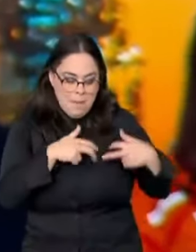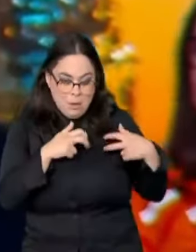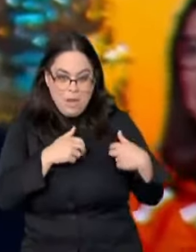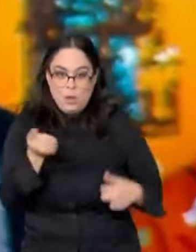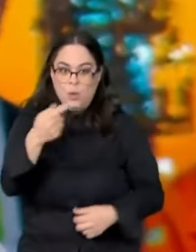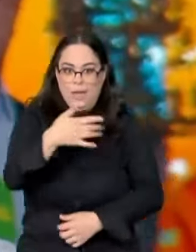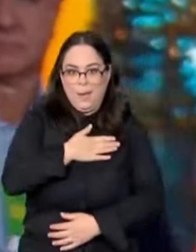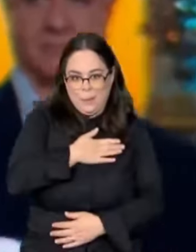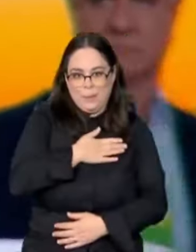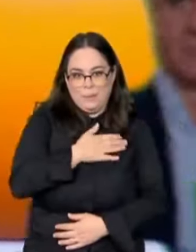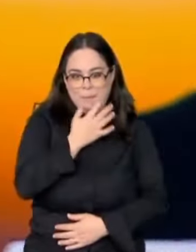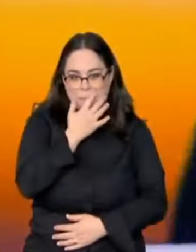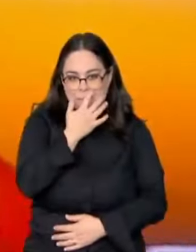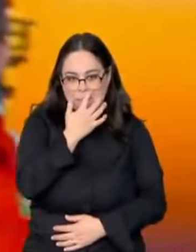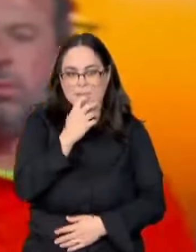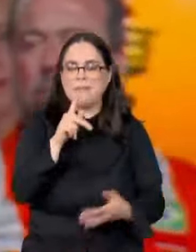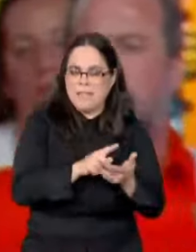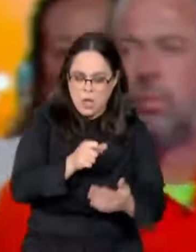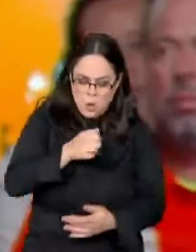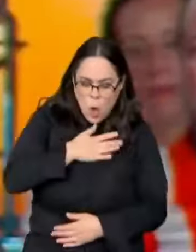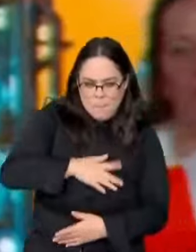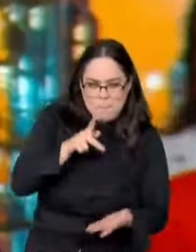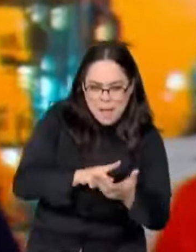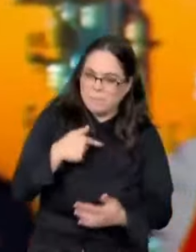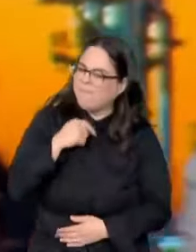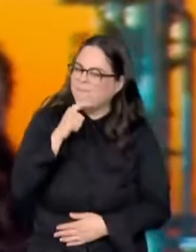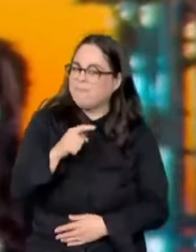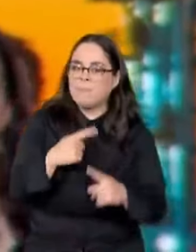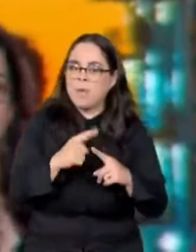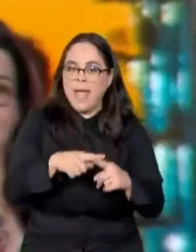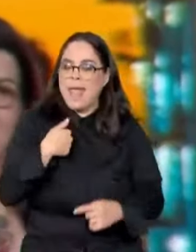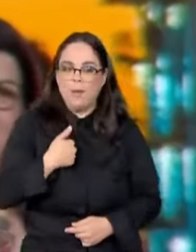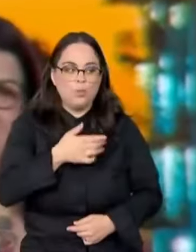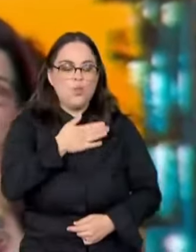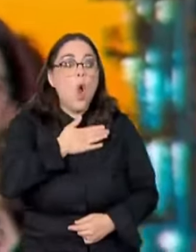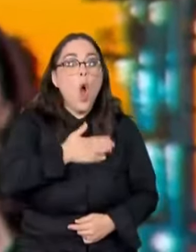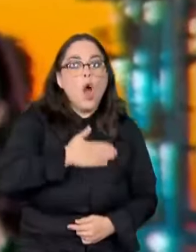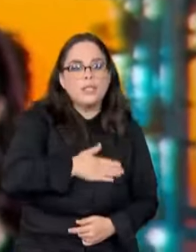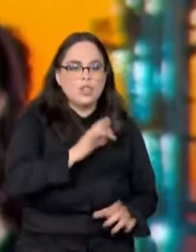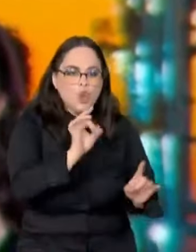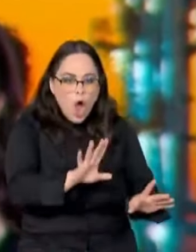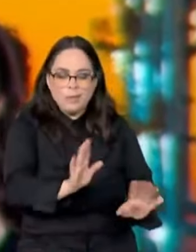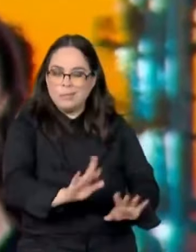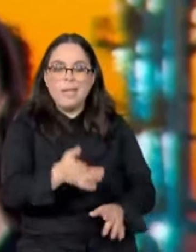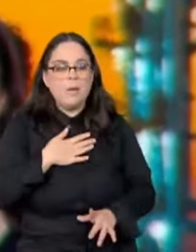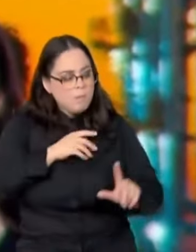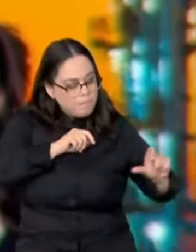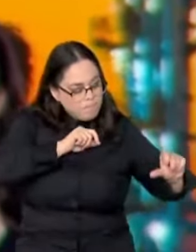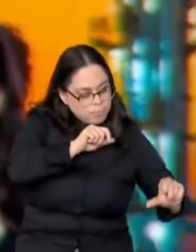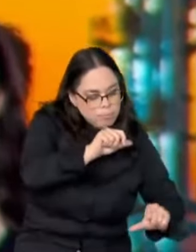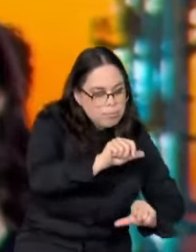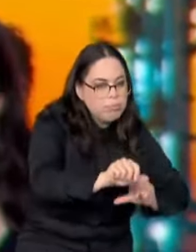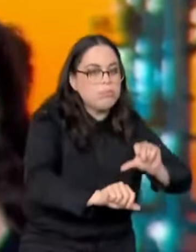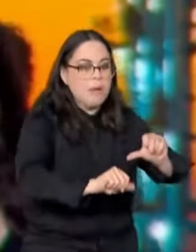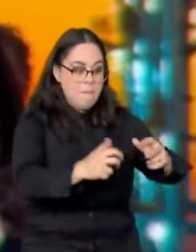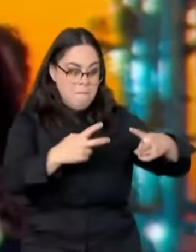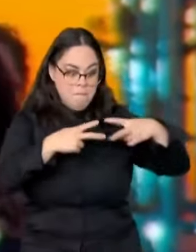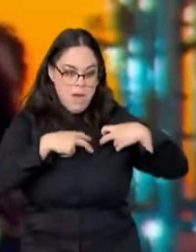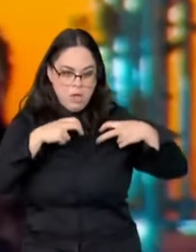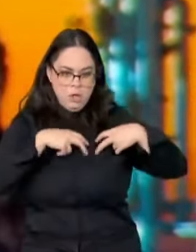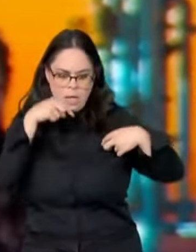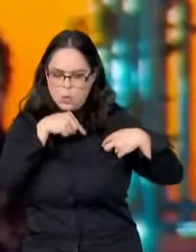que eu. Na verdade, gostar eu duvido, porque eu não só quero gostar, como eu quero transformar a